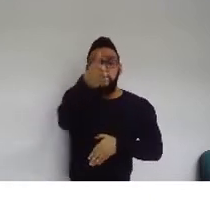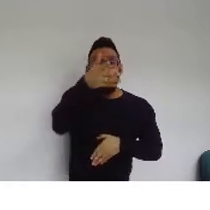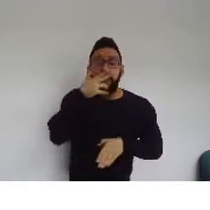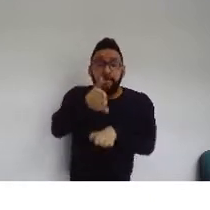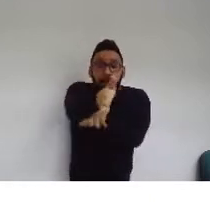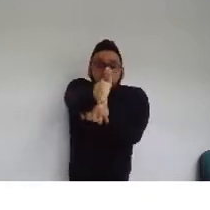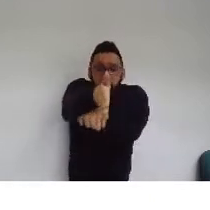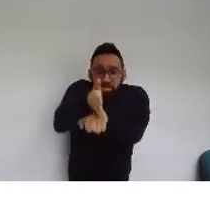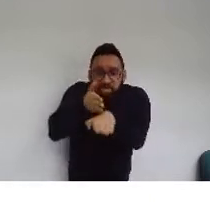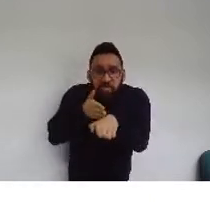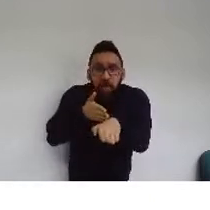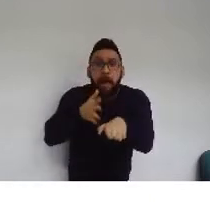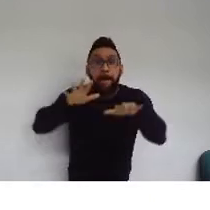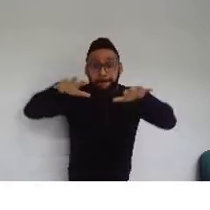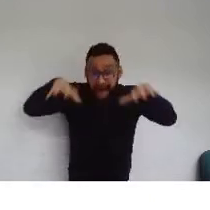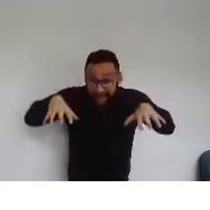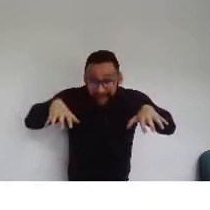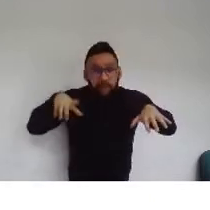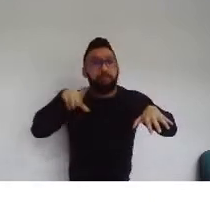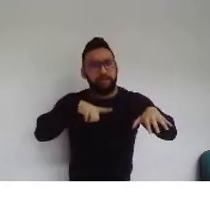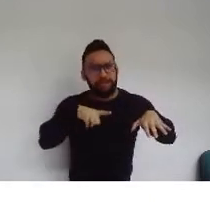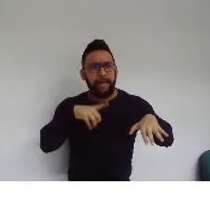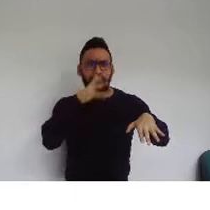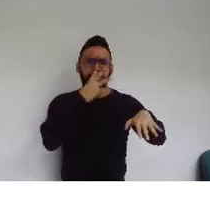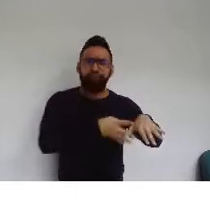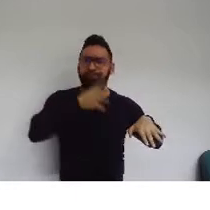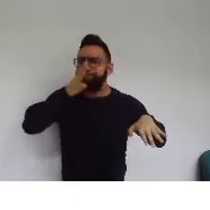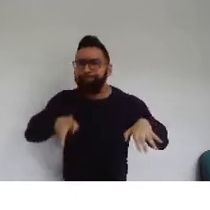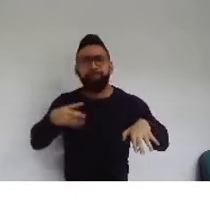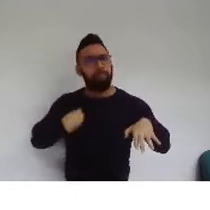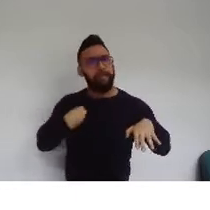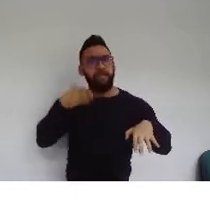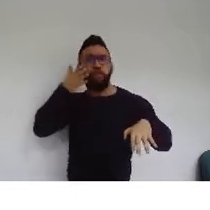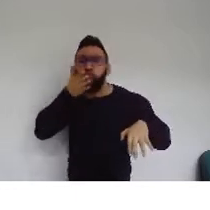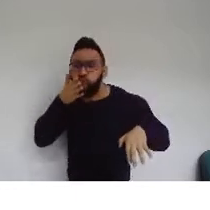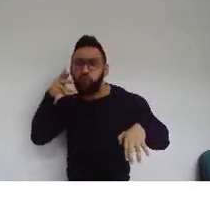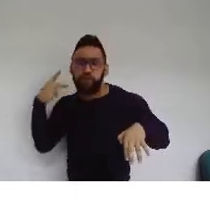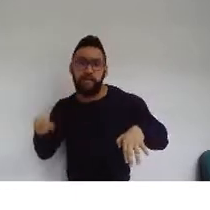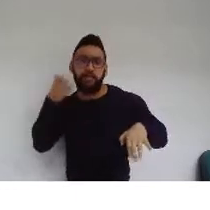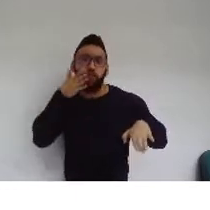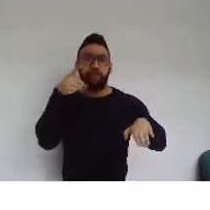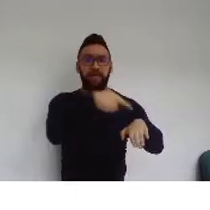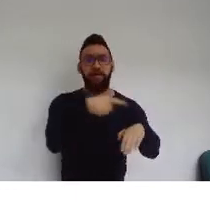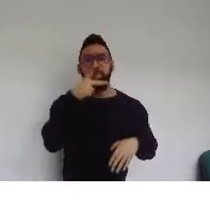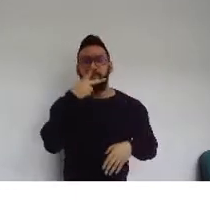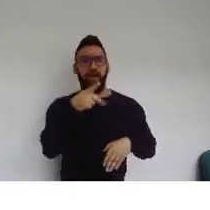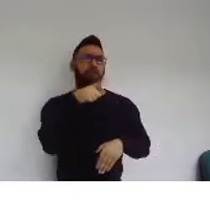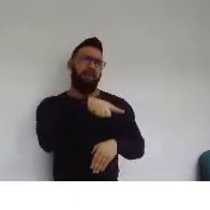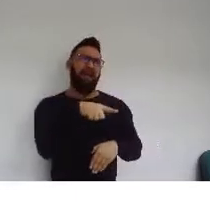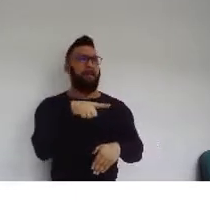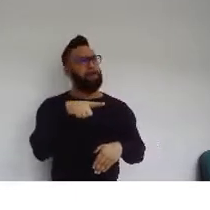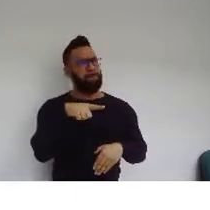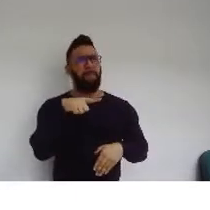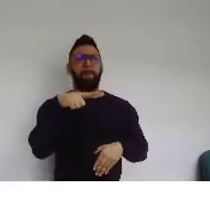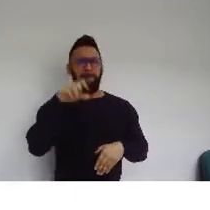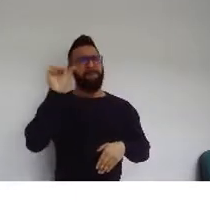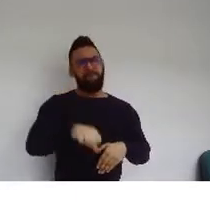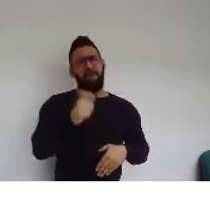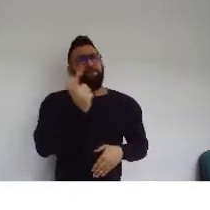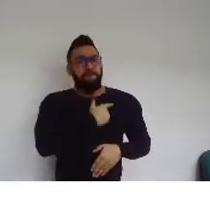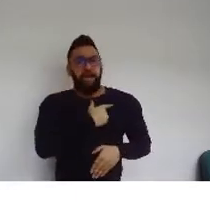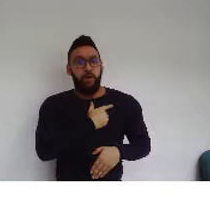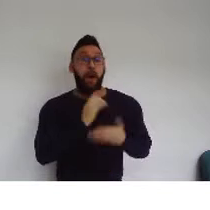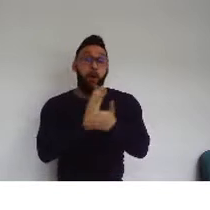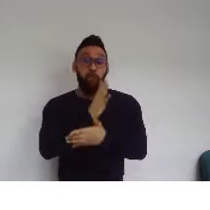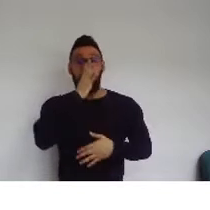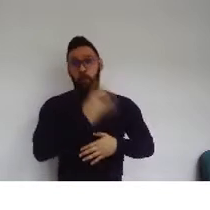forjando discursos. Outras palavras grafites, mais tarde me dei conta, estão também espalhadas em